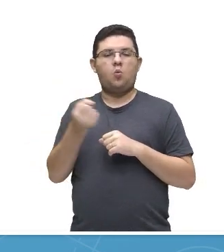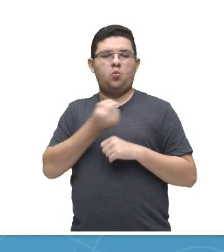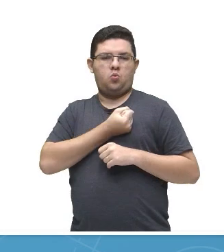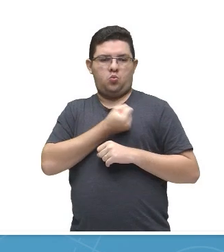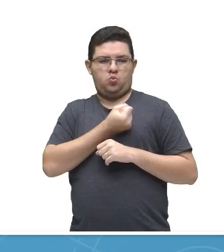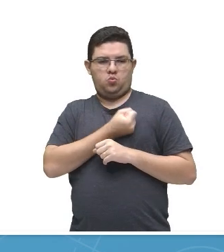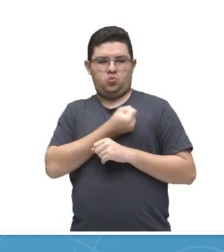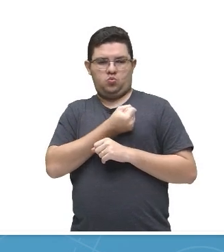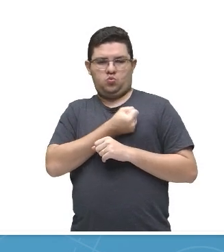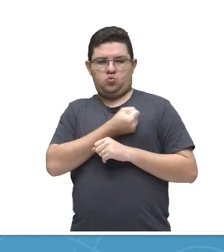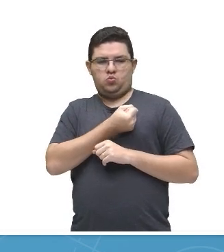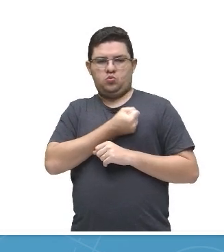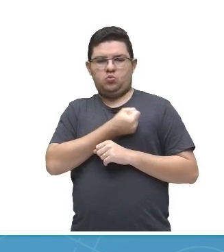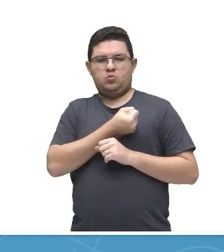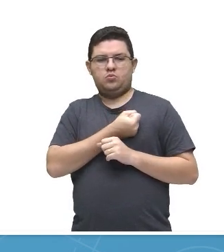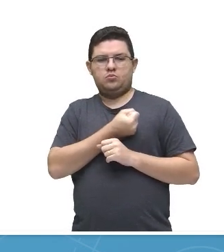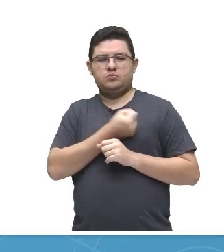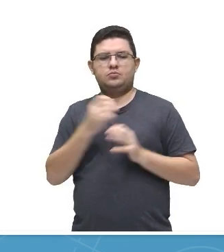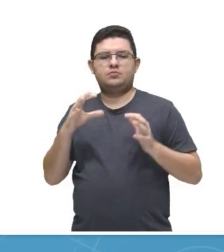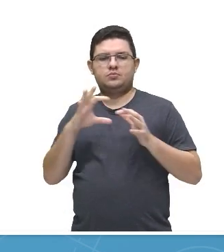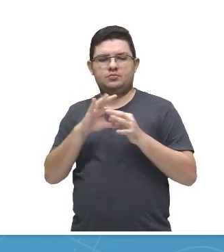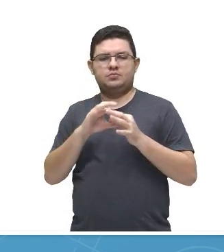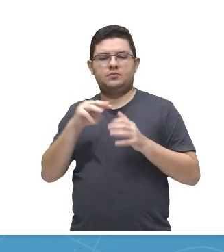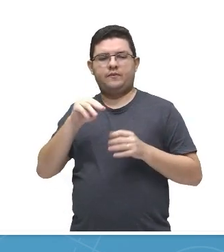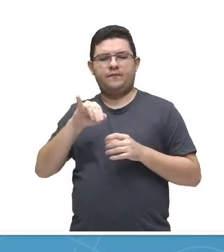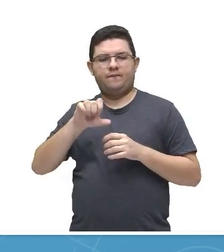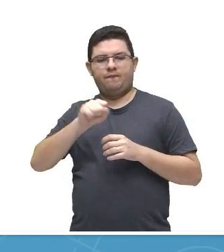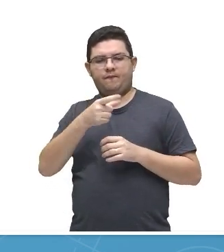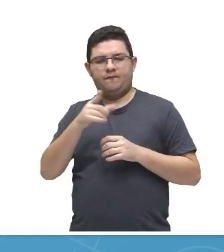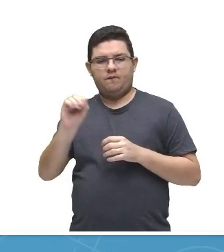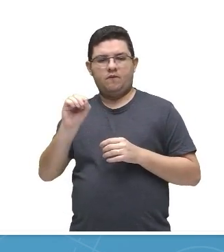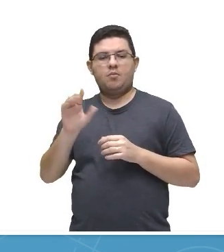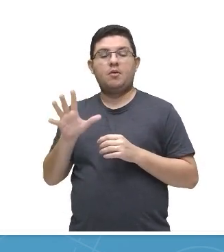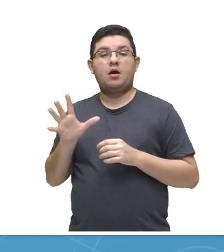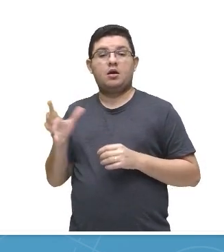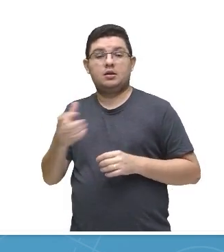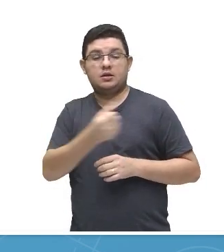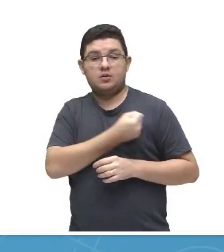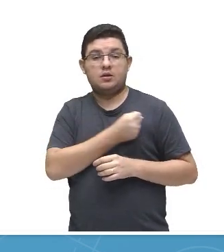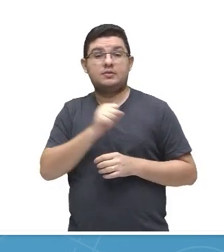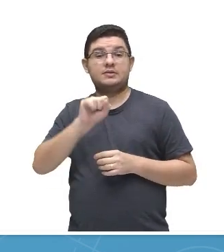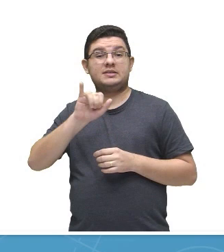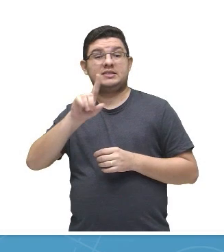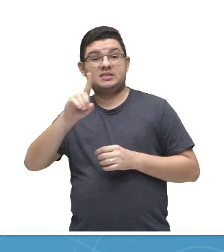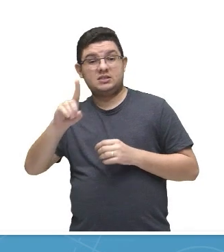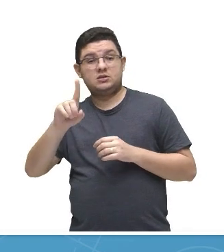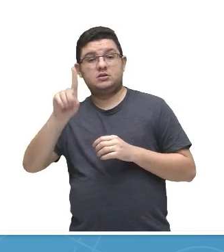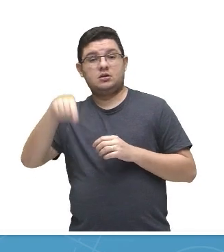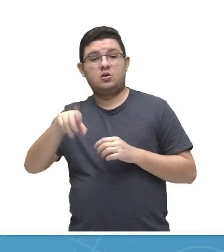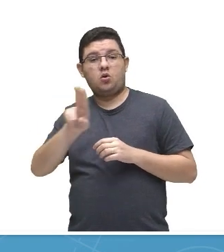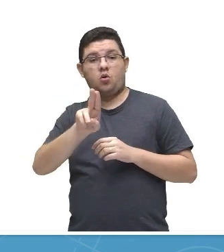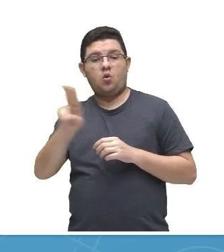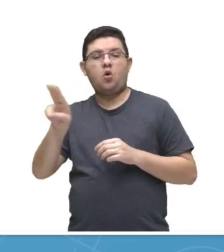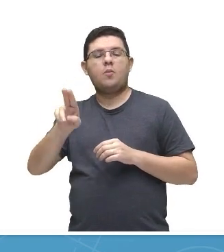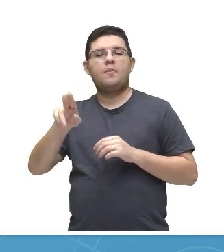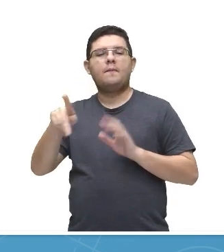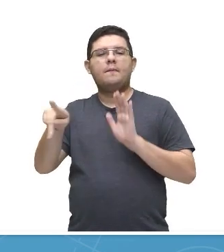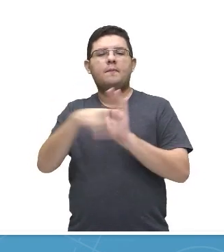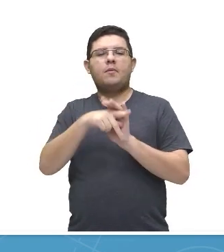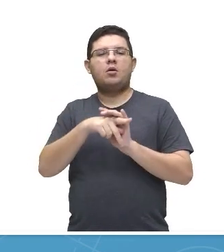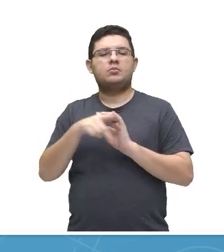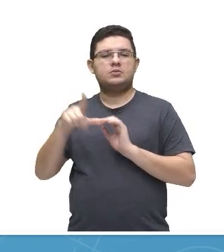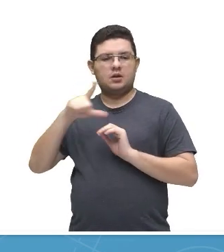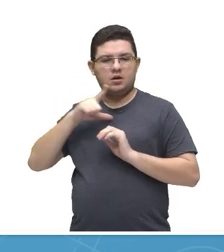o substantivo missão para resgatar Sid, substantivo próprio. Olha aqui a letra maiúscula, porque é